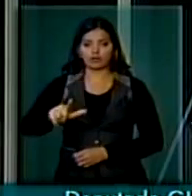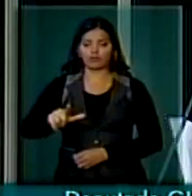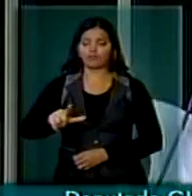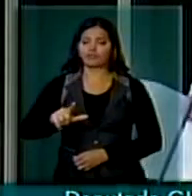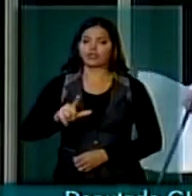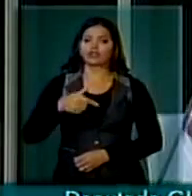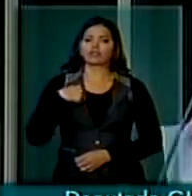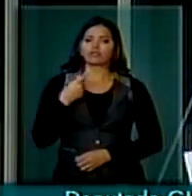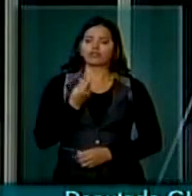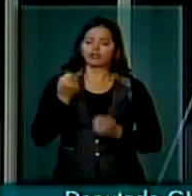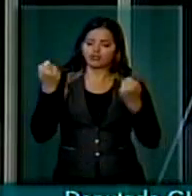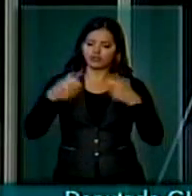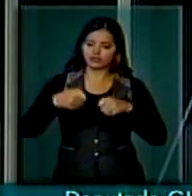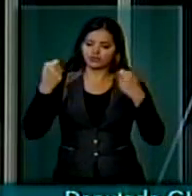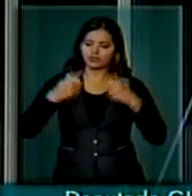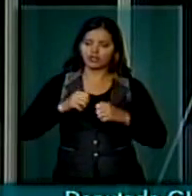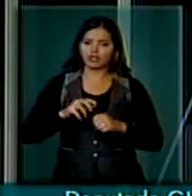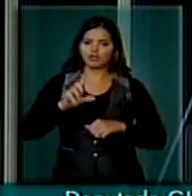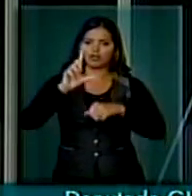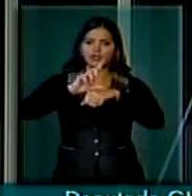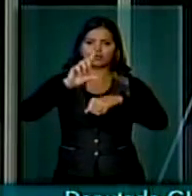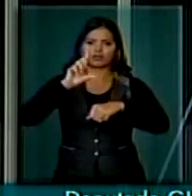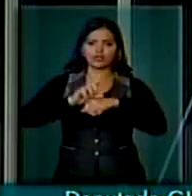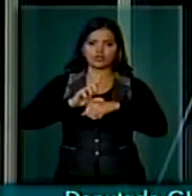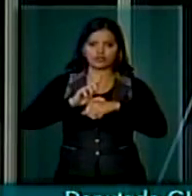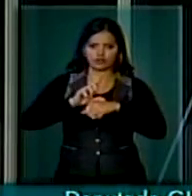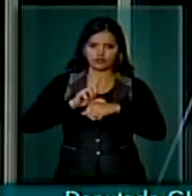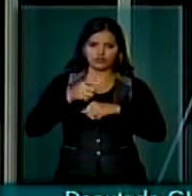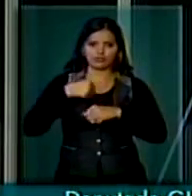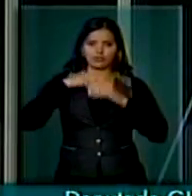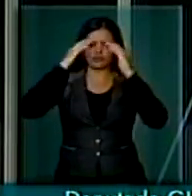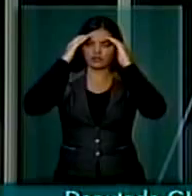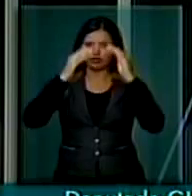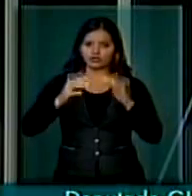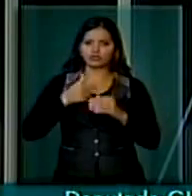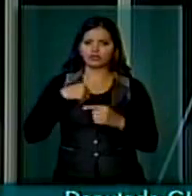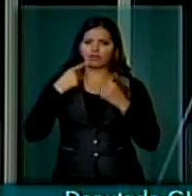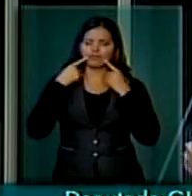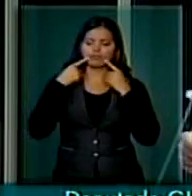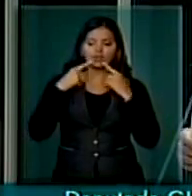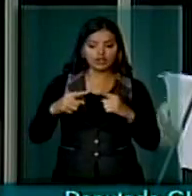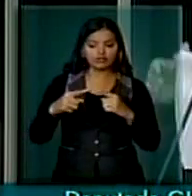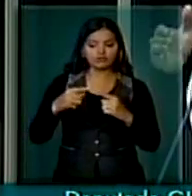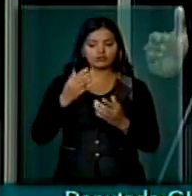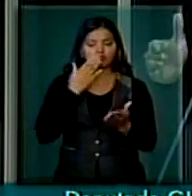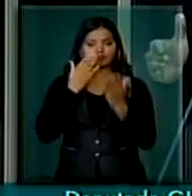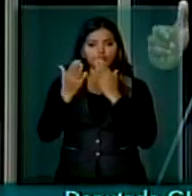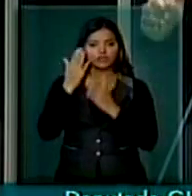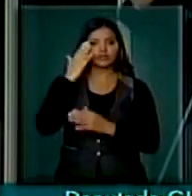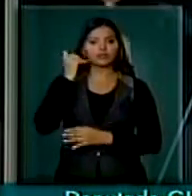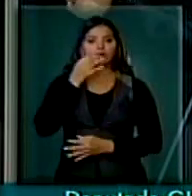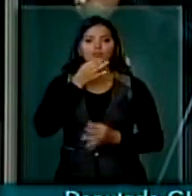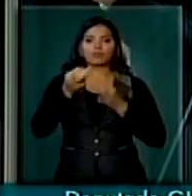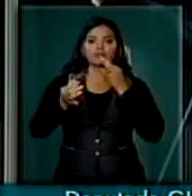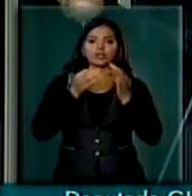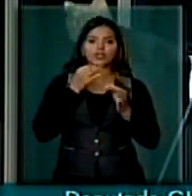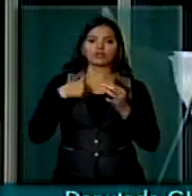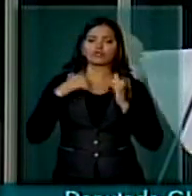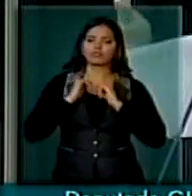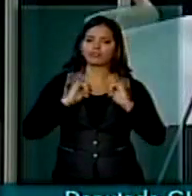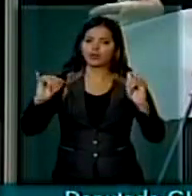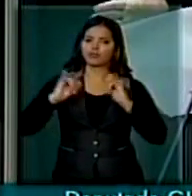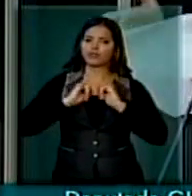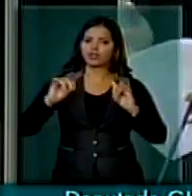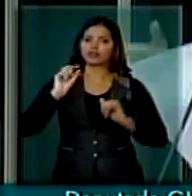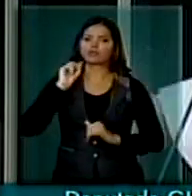é necessário, e a liderança da minoria cumpre esse papel, de se ter uma visão crítica sobre a distância do anúncio da